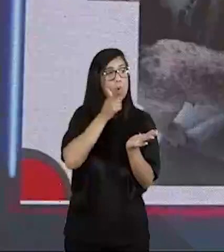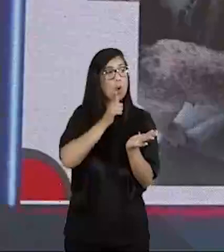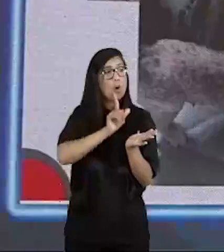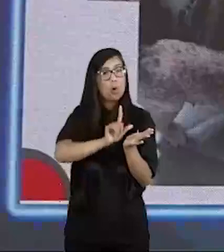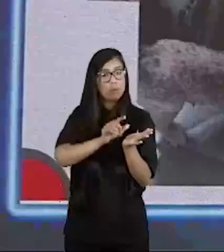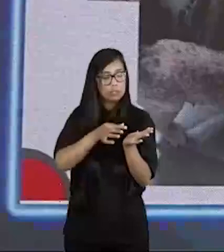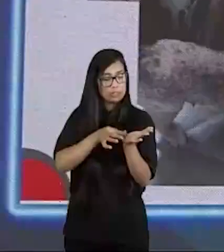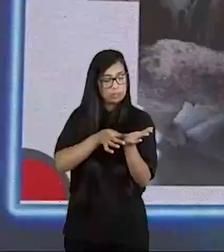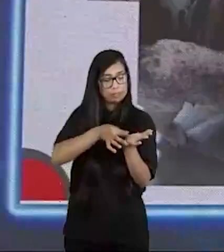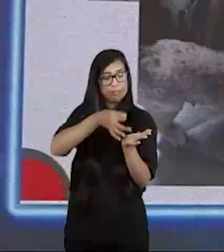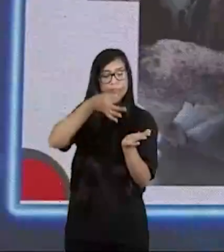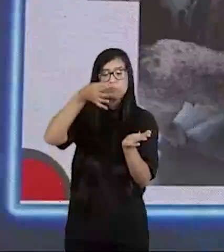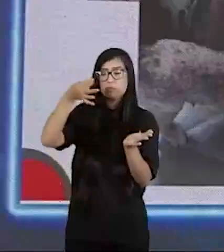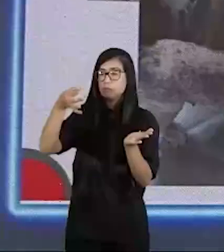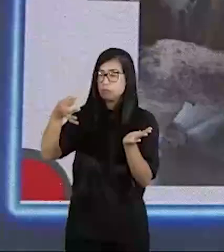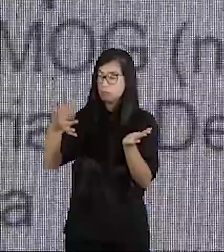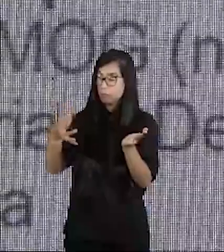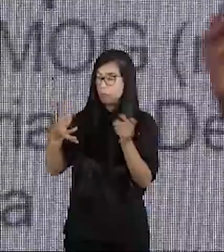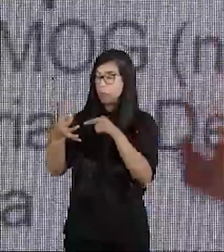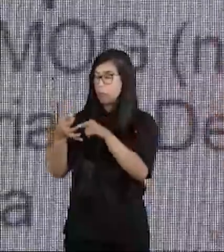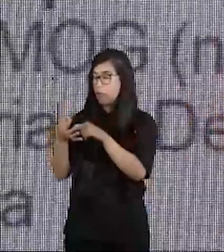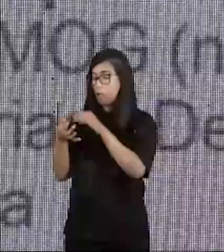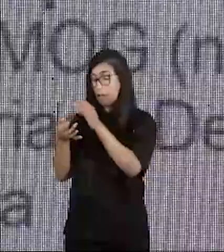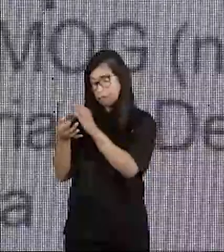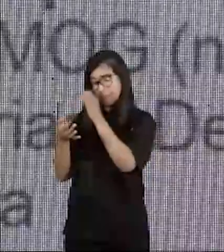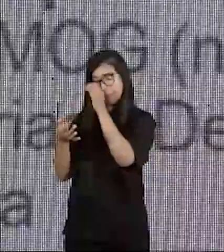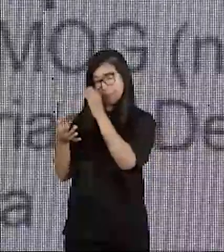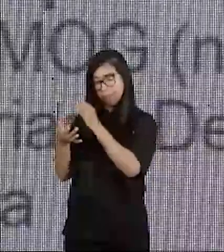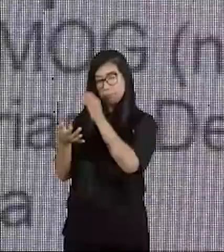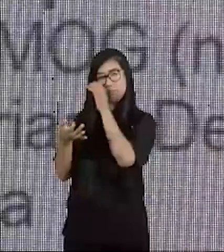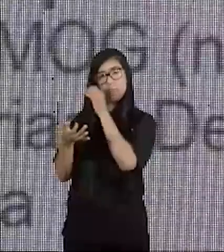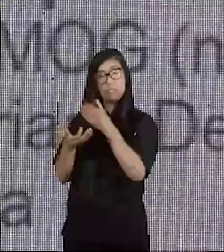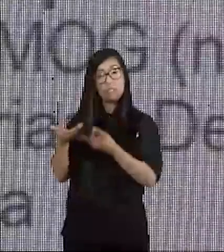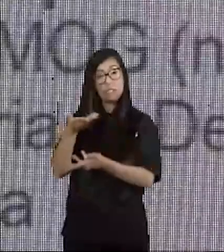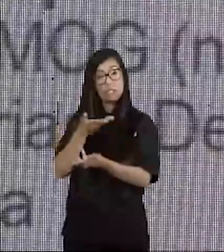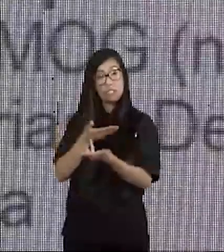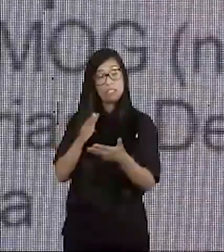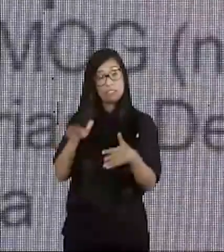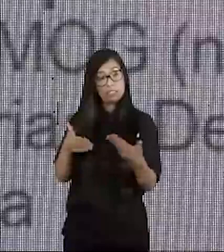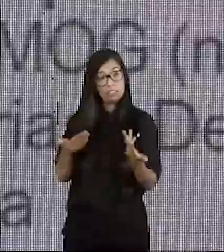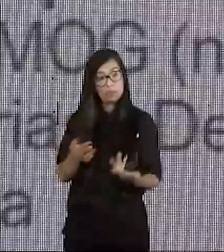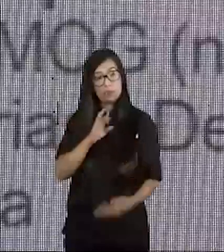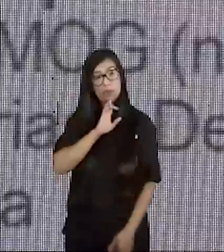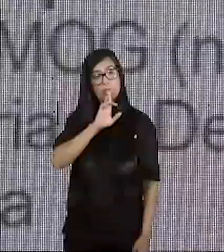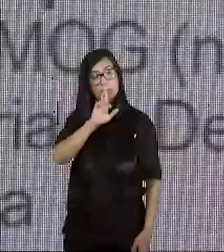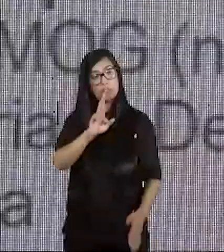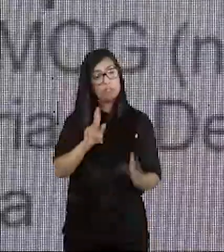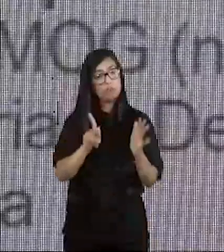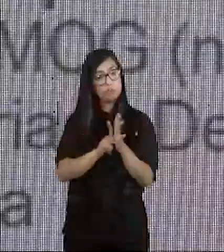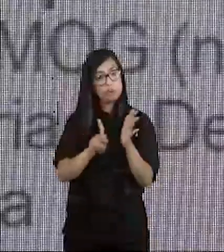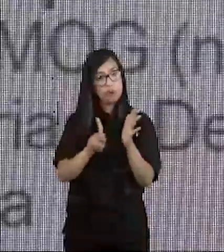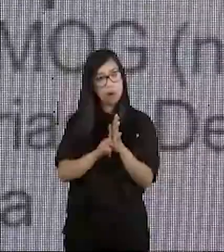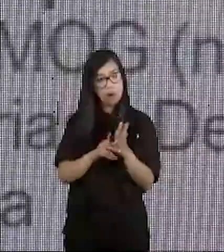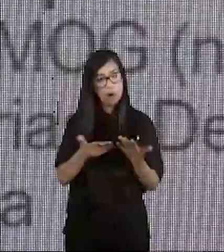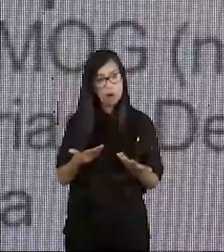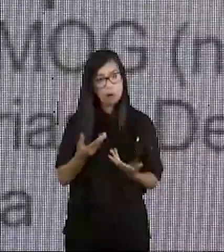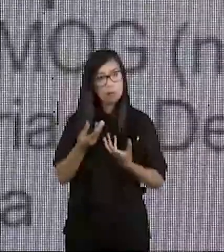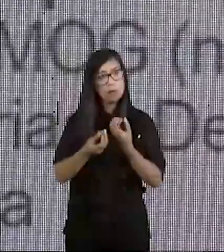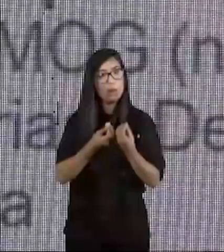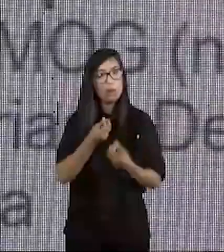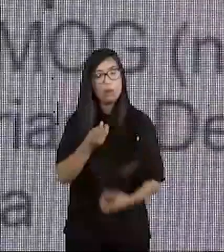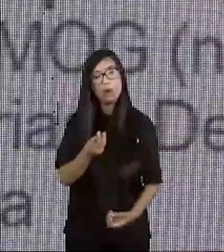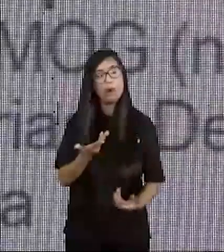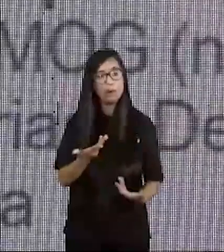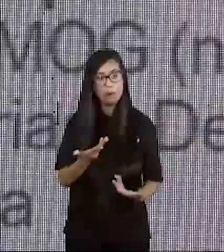nós podemos fazer uma cultura fúngica. O que esses exames vão nos responder? Pensando no exame parasitológico de raspado